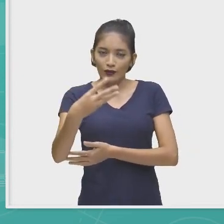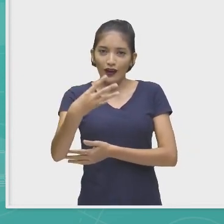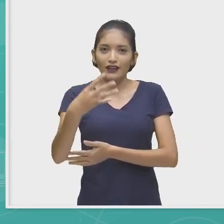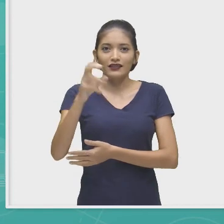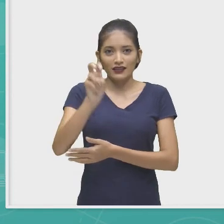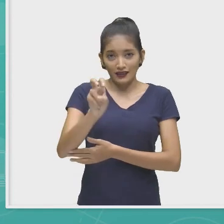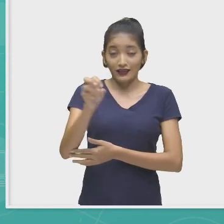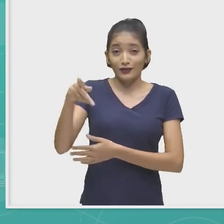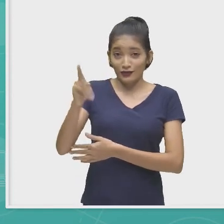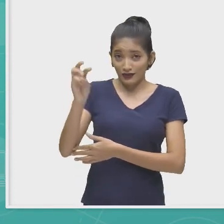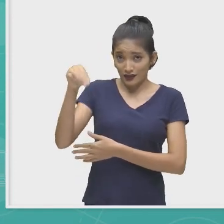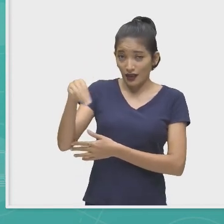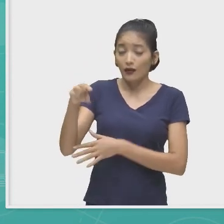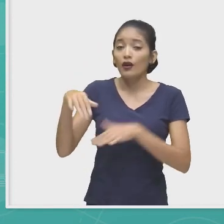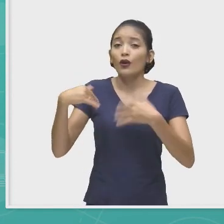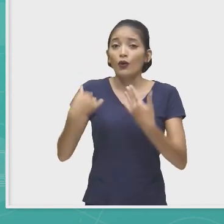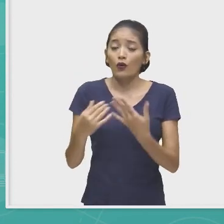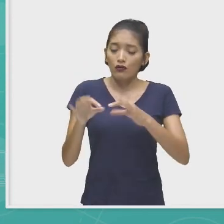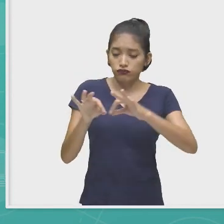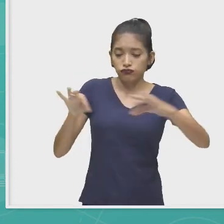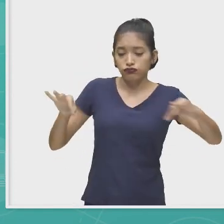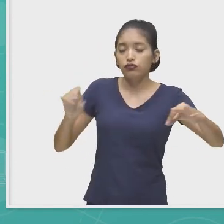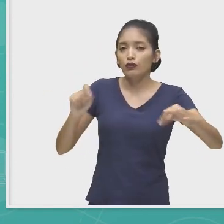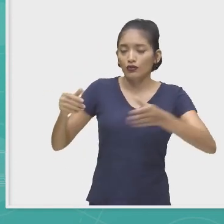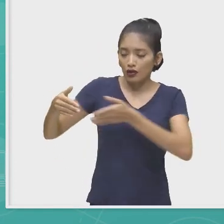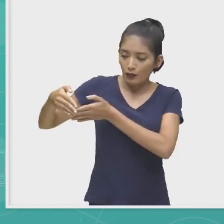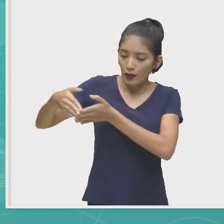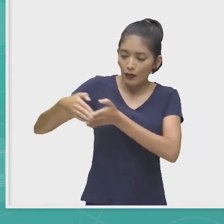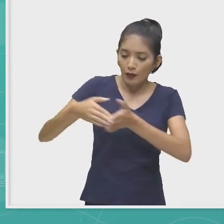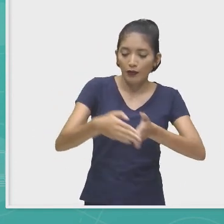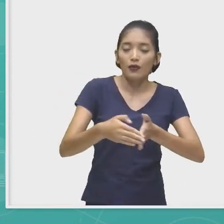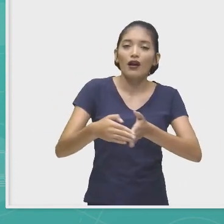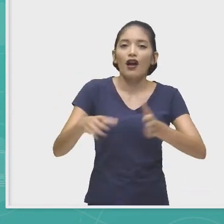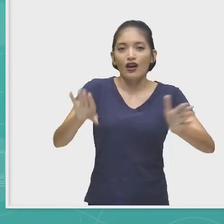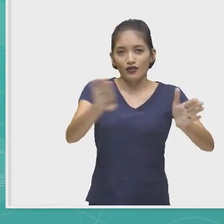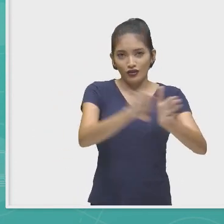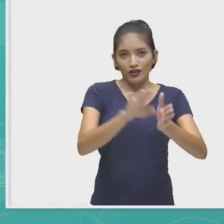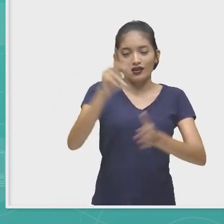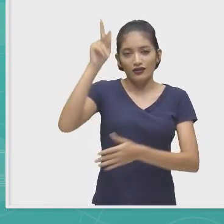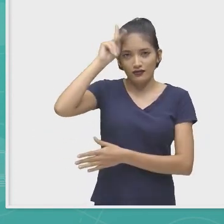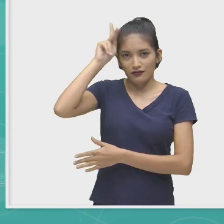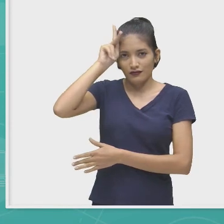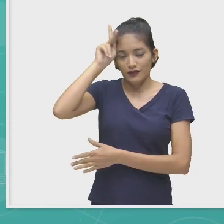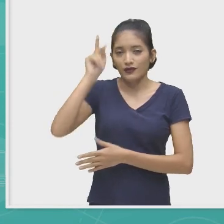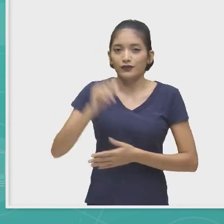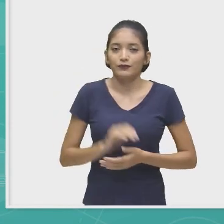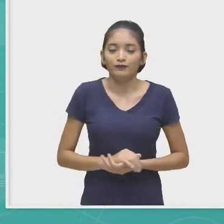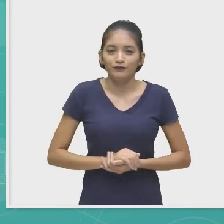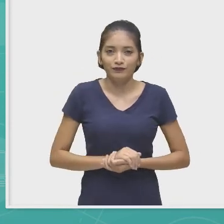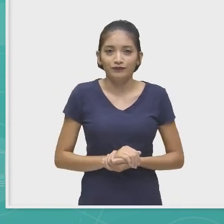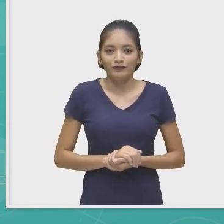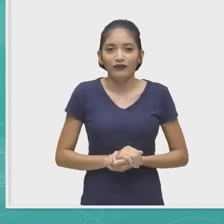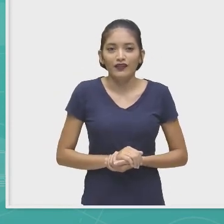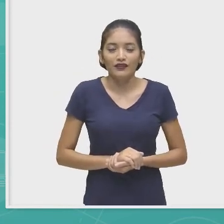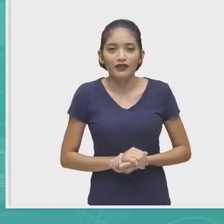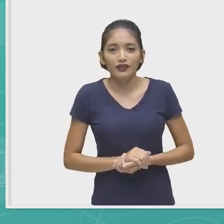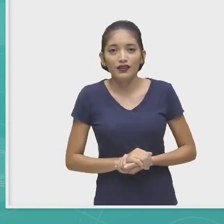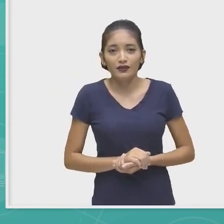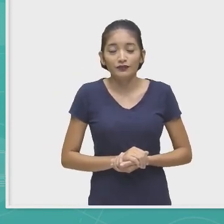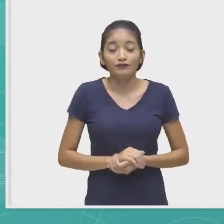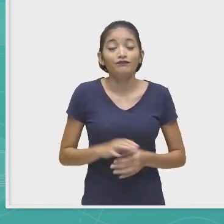qual a distância a ser percorrida nessa viagem de Manaus a Parintins? Muito bem. Então